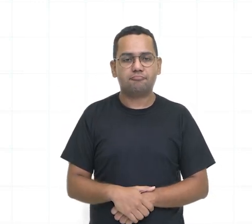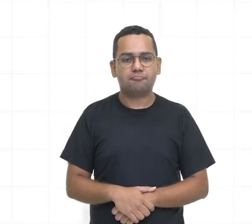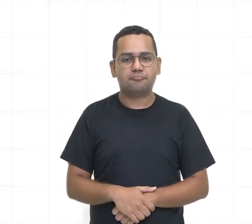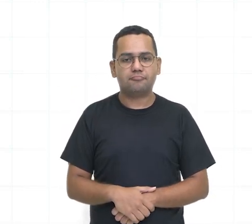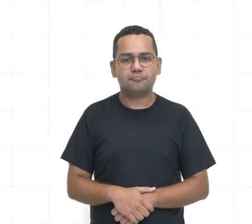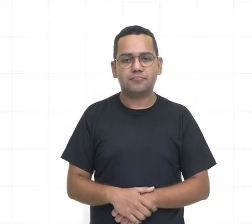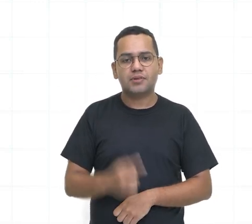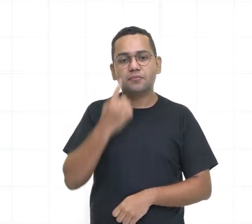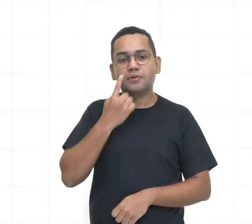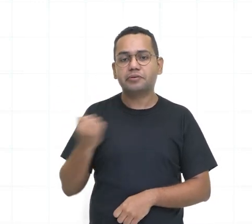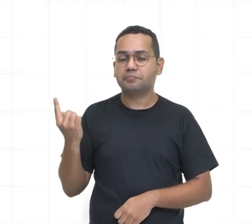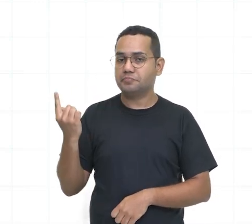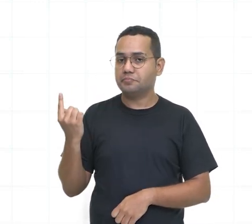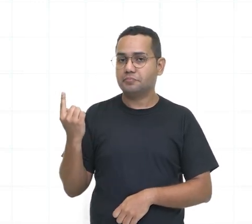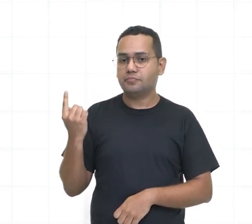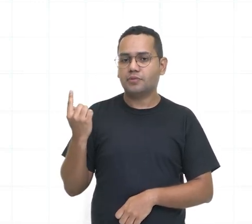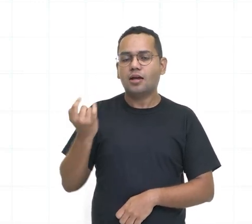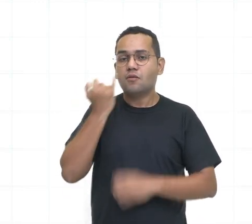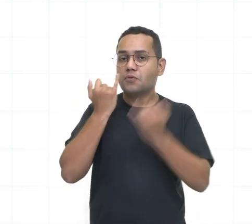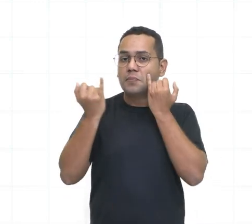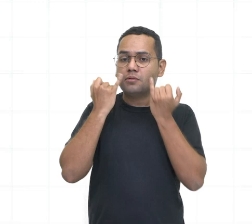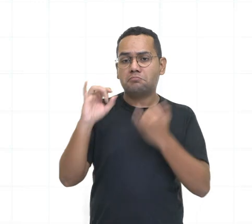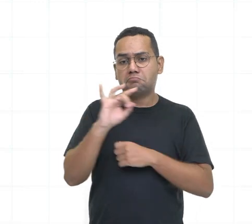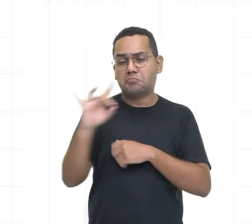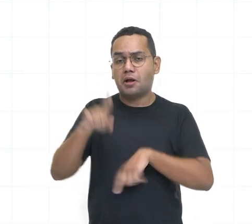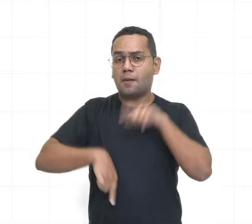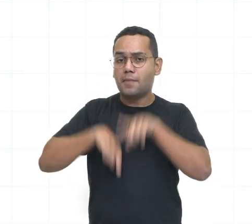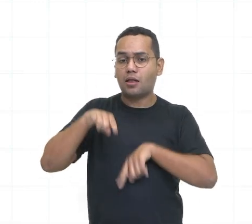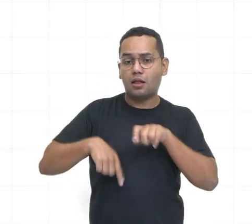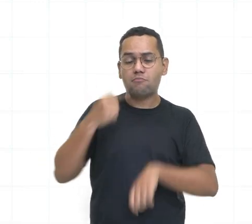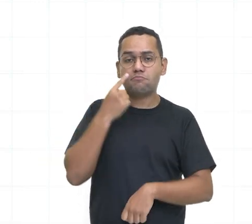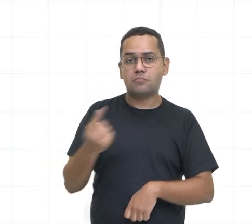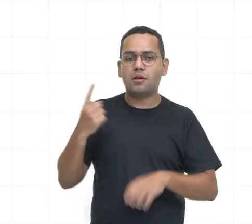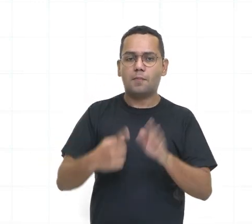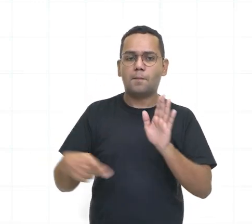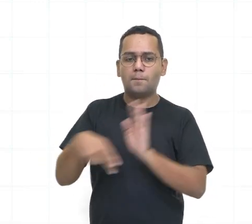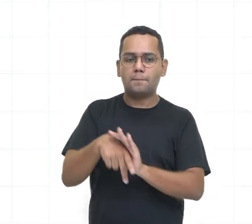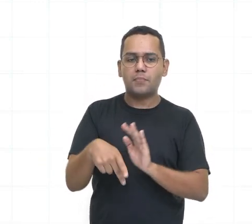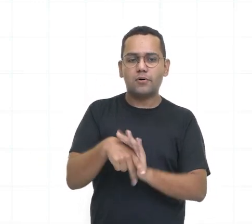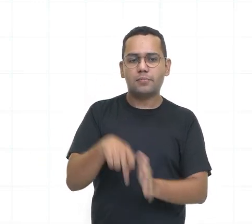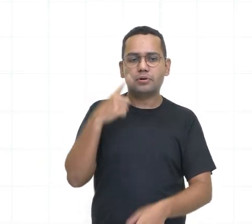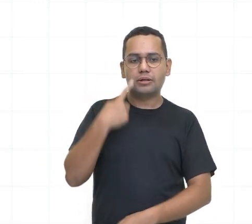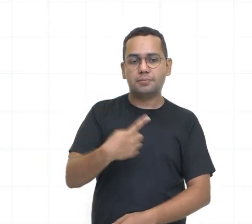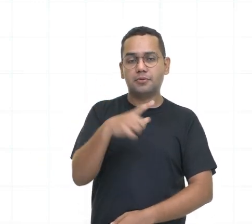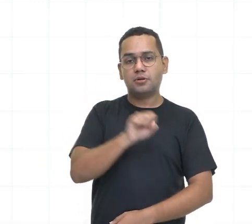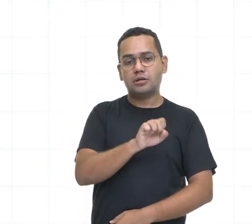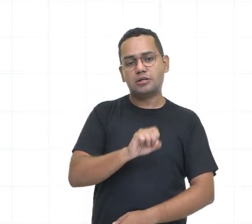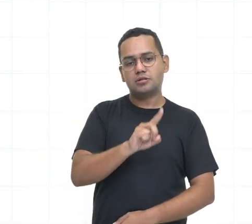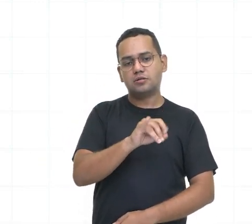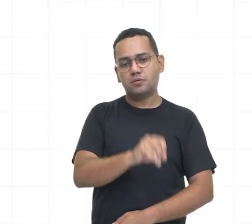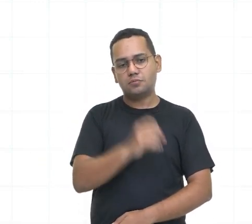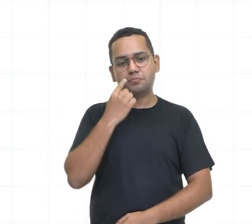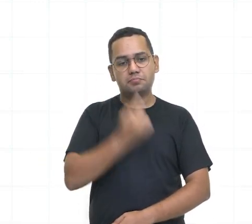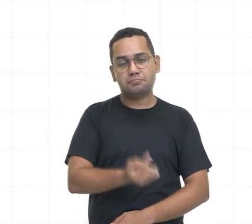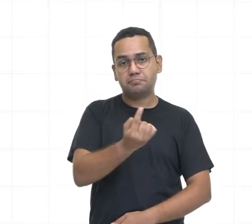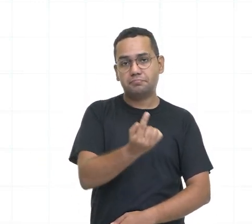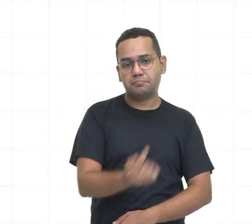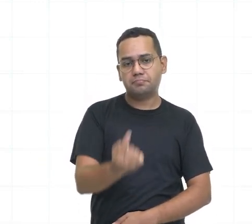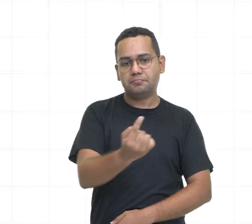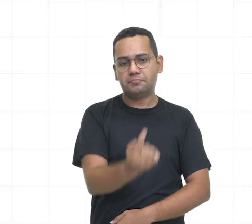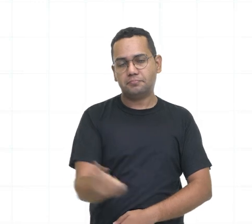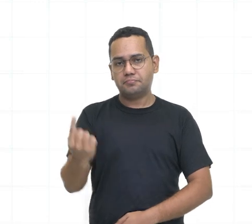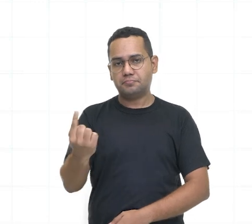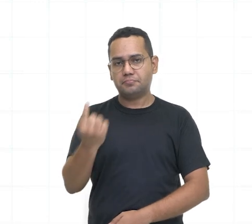cada elemento. Então nós temos aí um espectro específico para o sódio, para o hidrogênio, para o cálcio e para